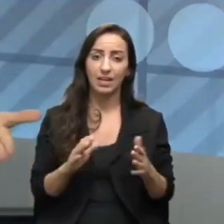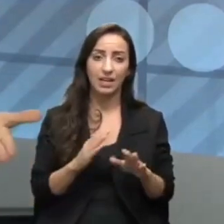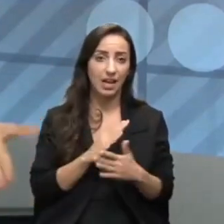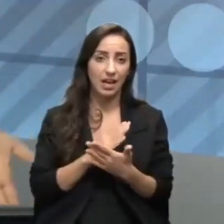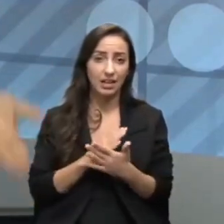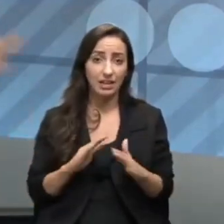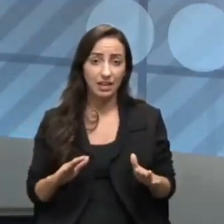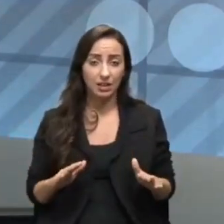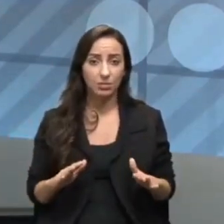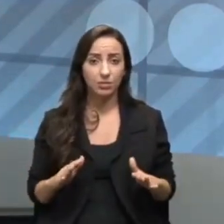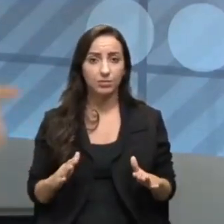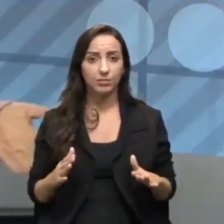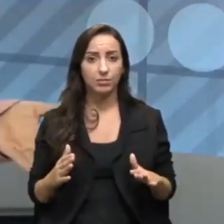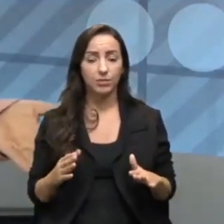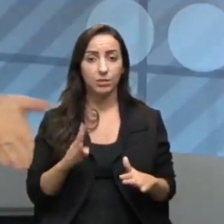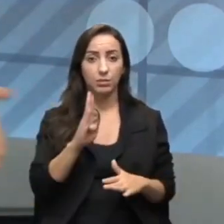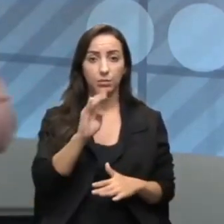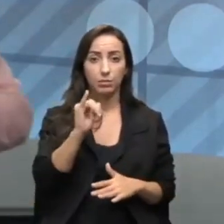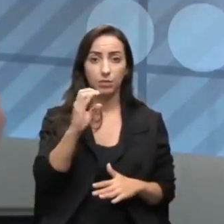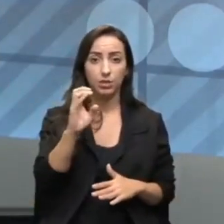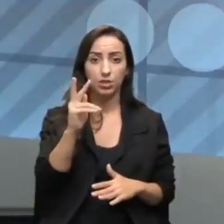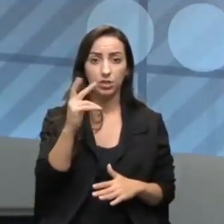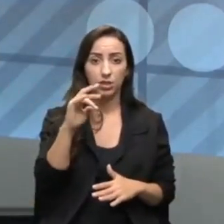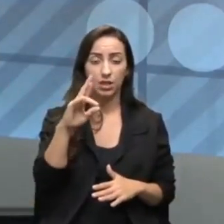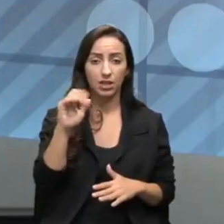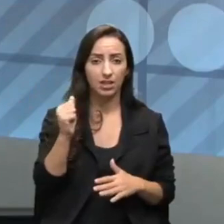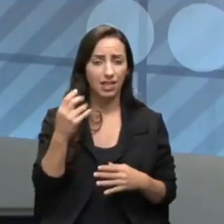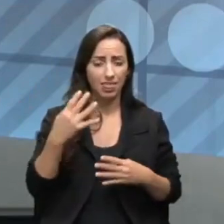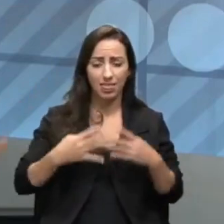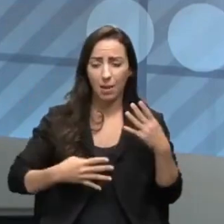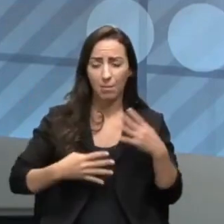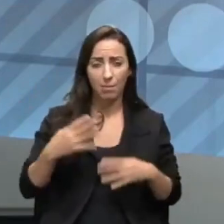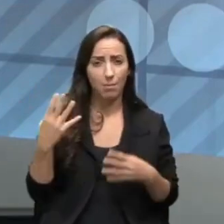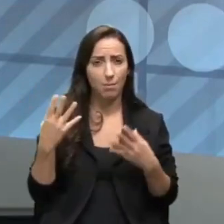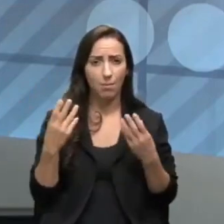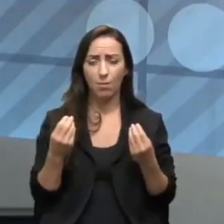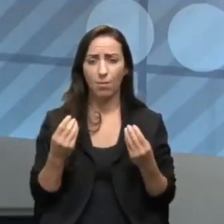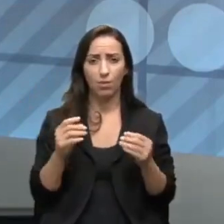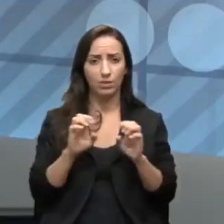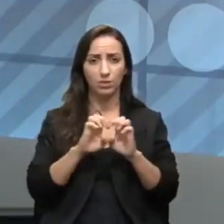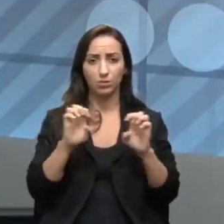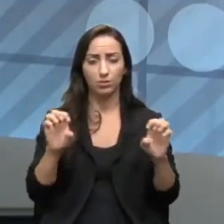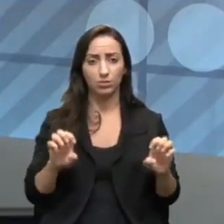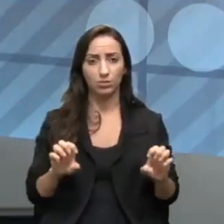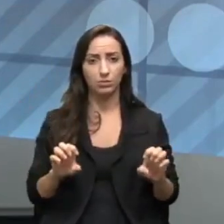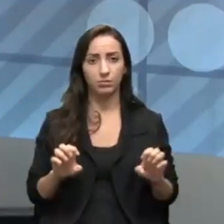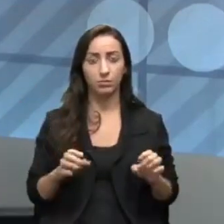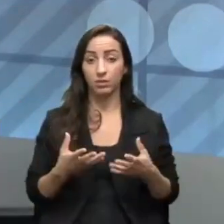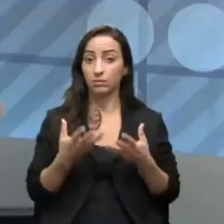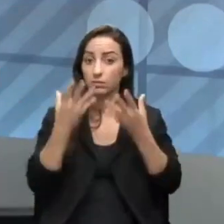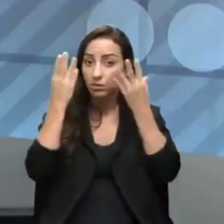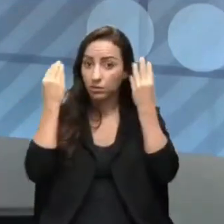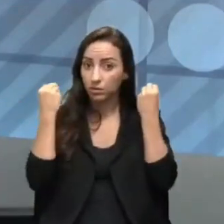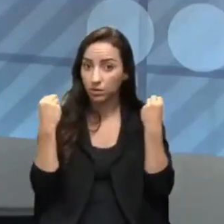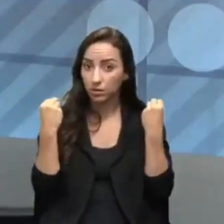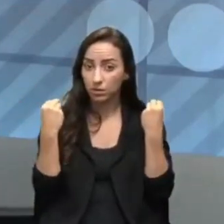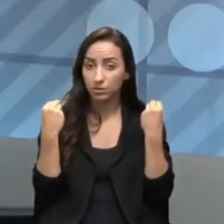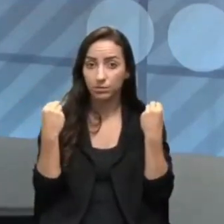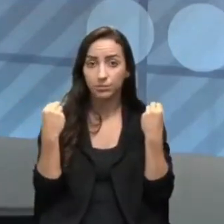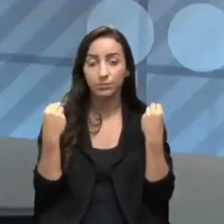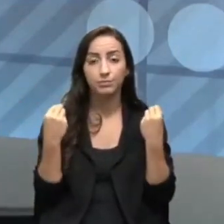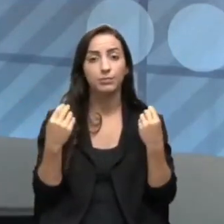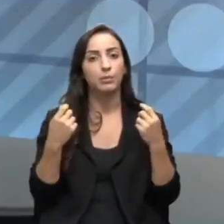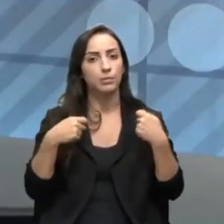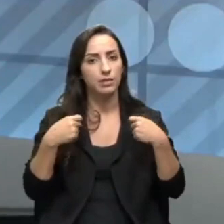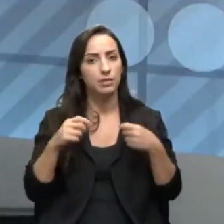de cálculo. Então, as bicheiras, elas atrapalham em muito a nossa estrutura. Então, não se esqueçam, a gente tem